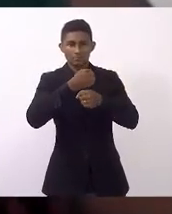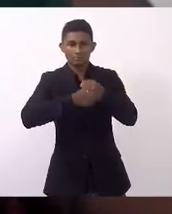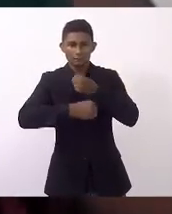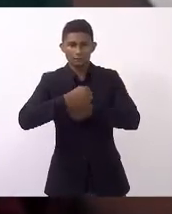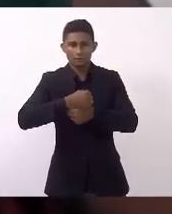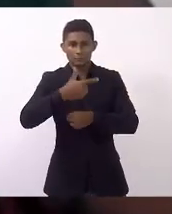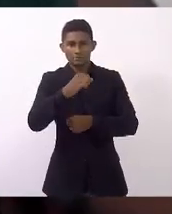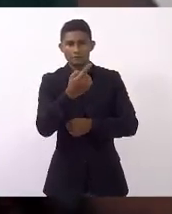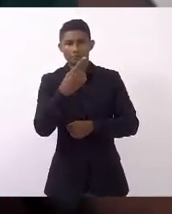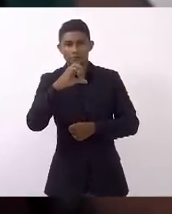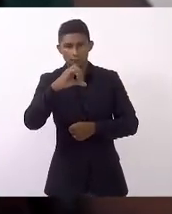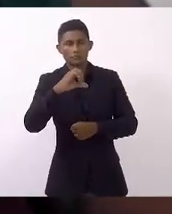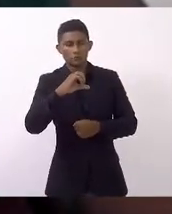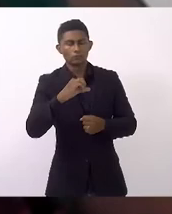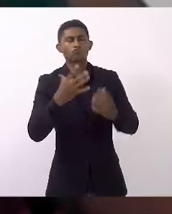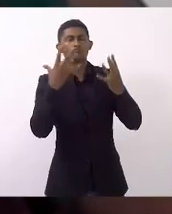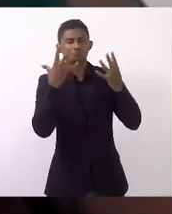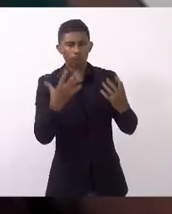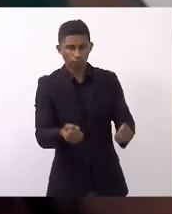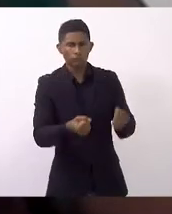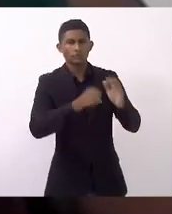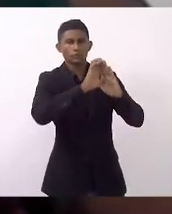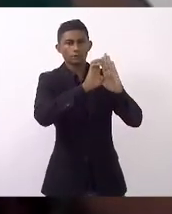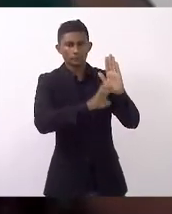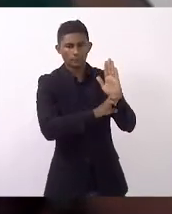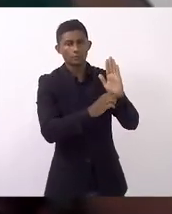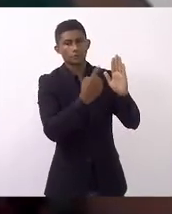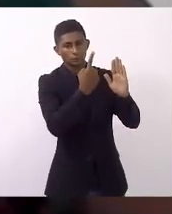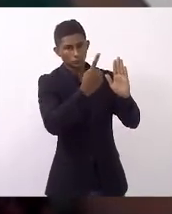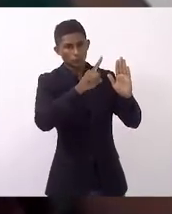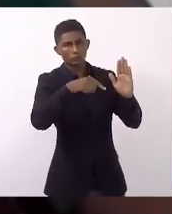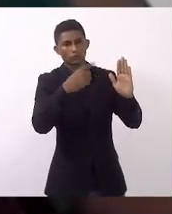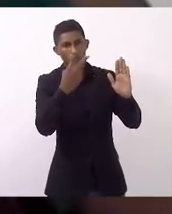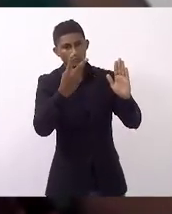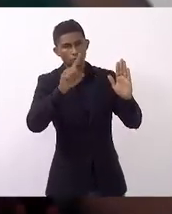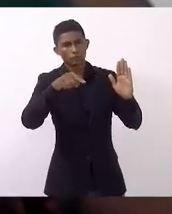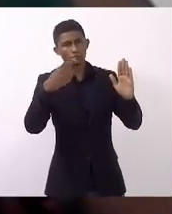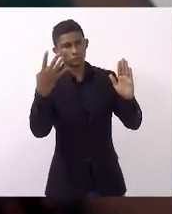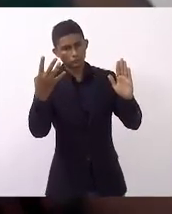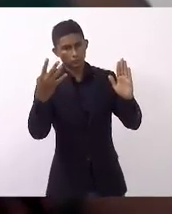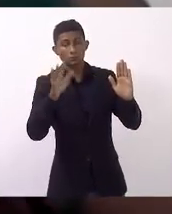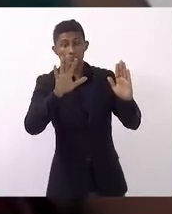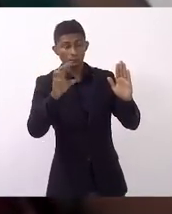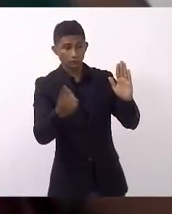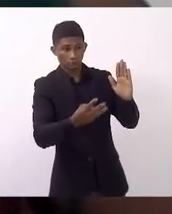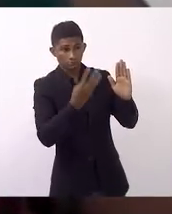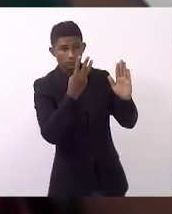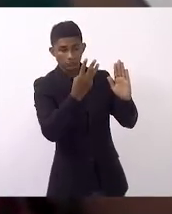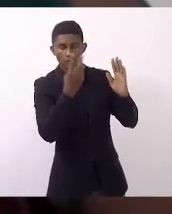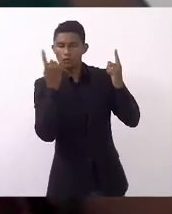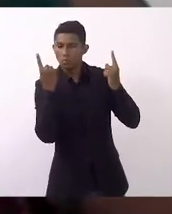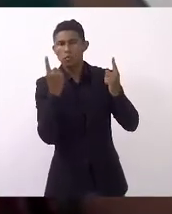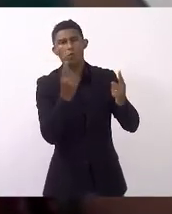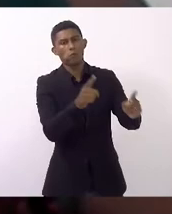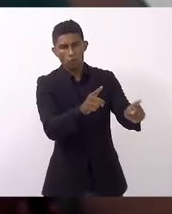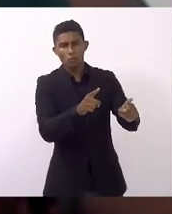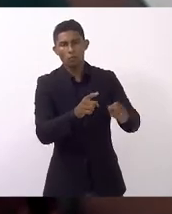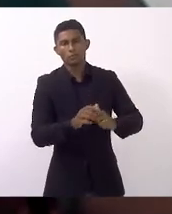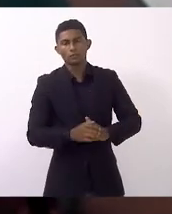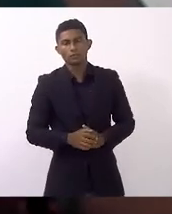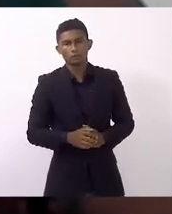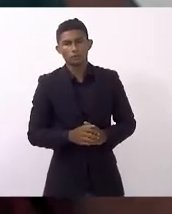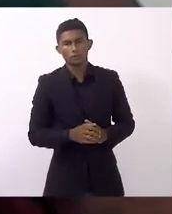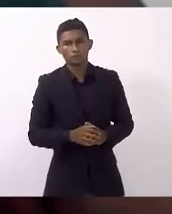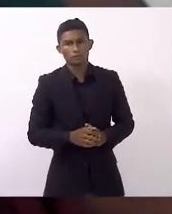2019 é favorável às emendas número 1, 2 e 4 e contrário à emenda número